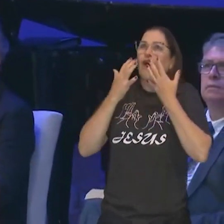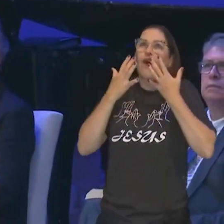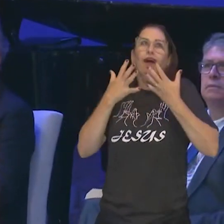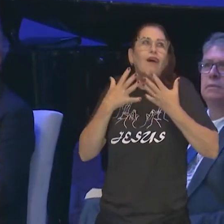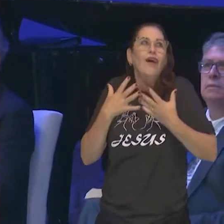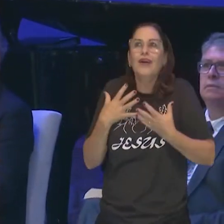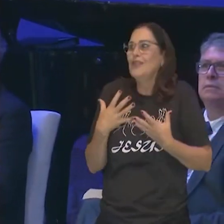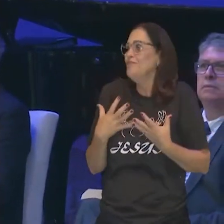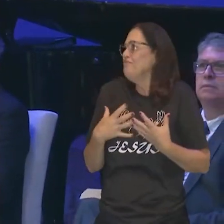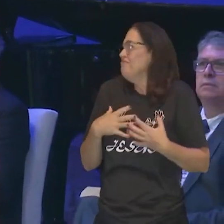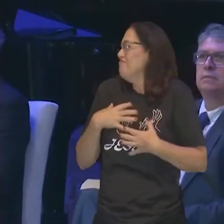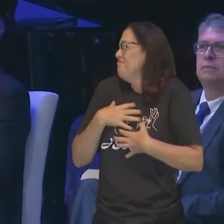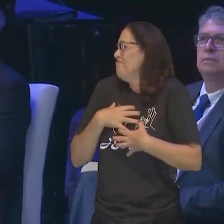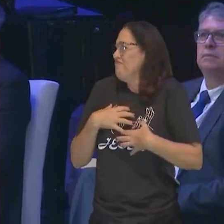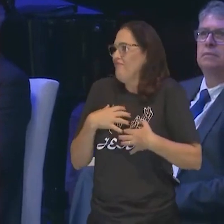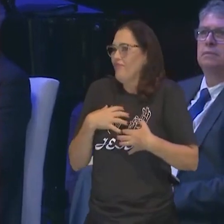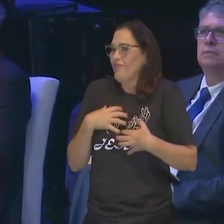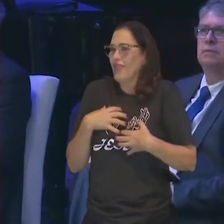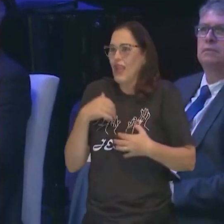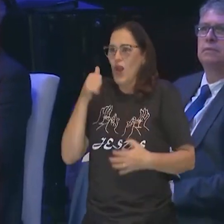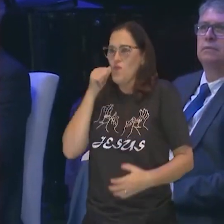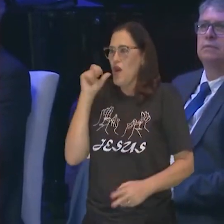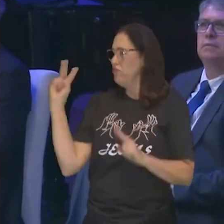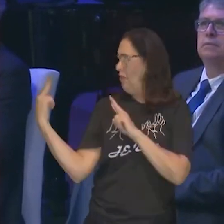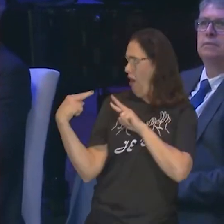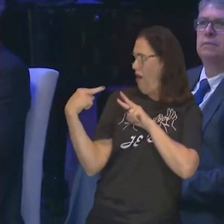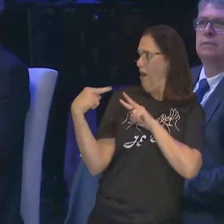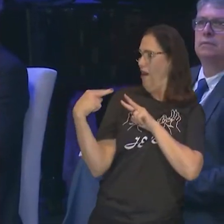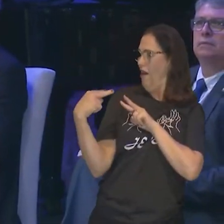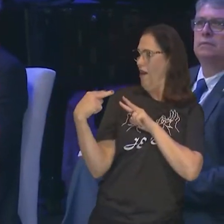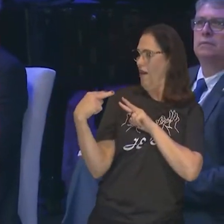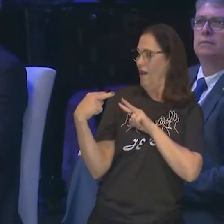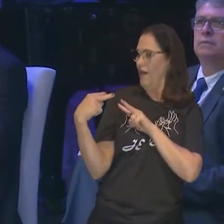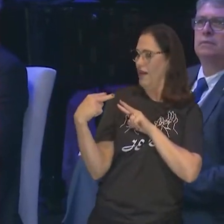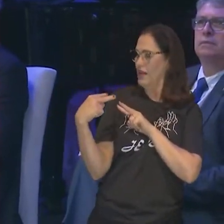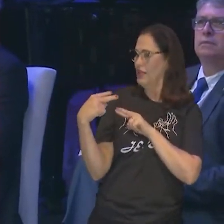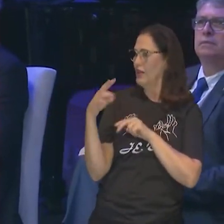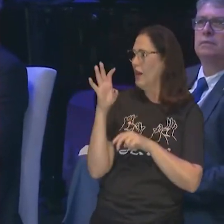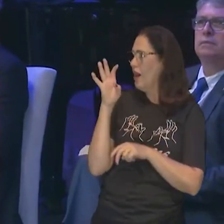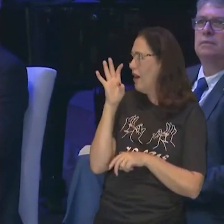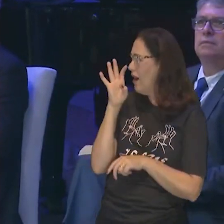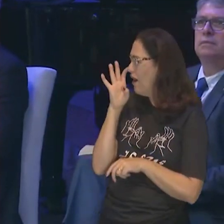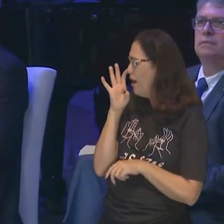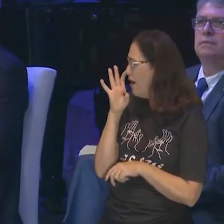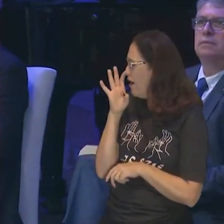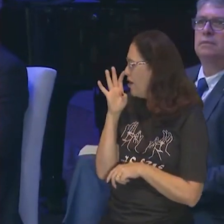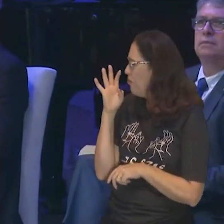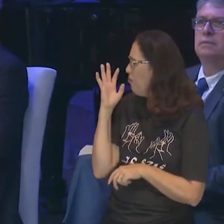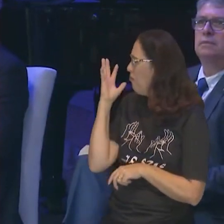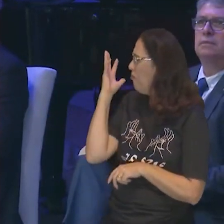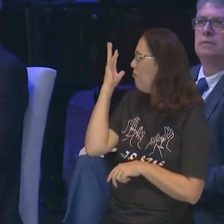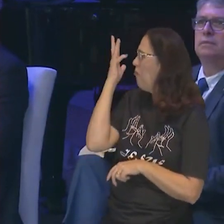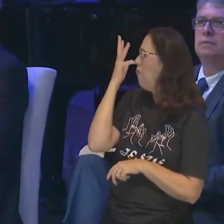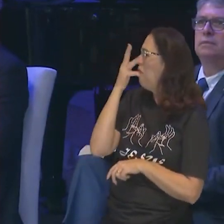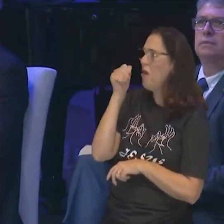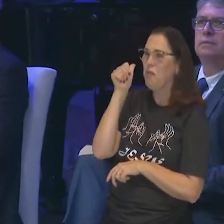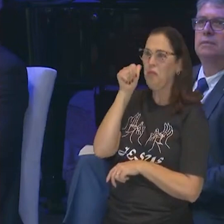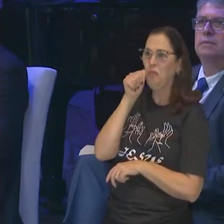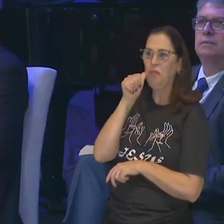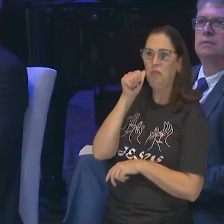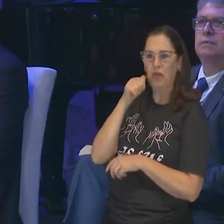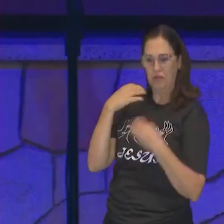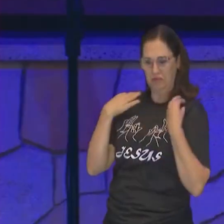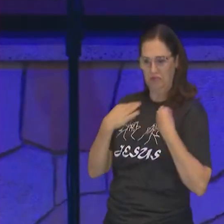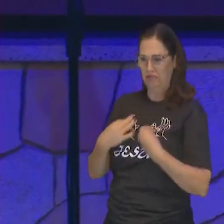narinas, e a pessoa olhou bem nos meus olhos e pude observar uma pessoa de excelente aparência. Era uma mulher muito